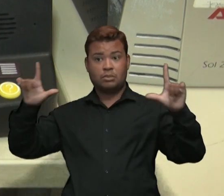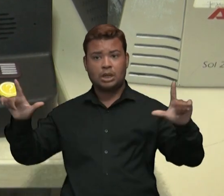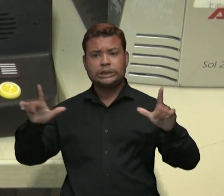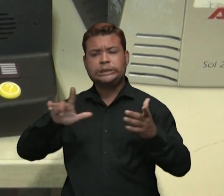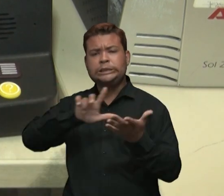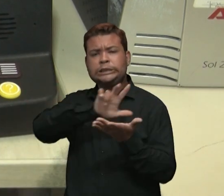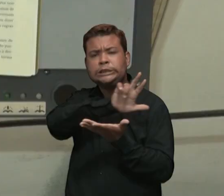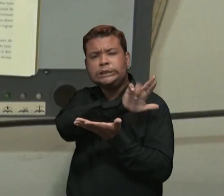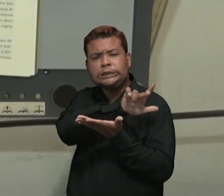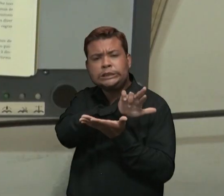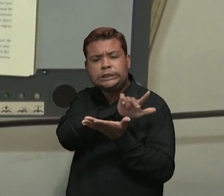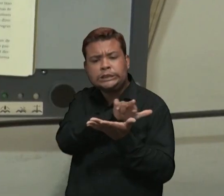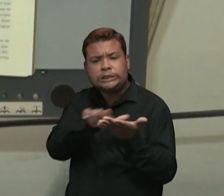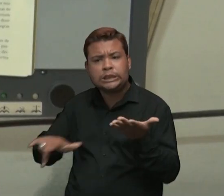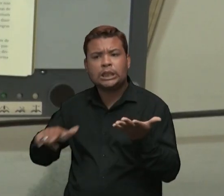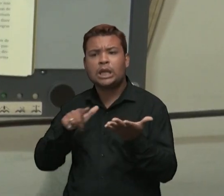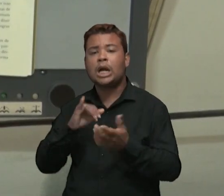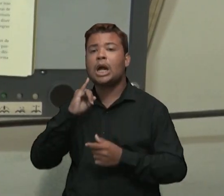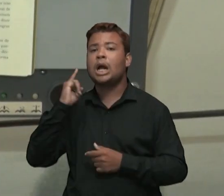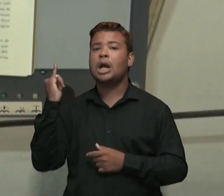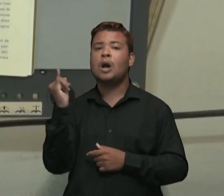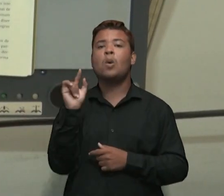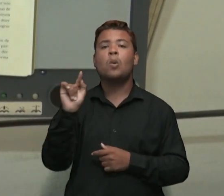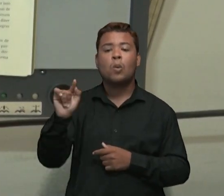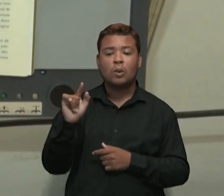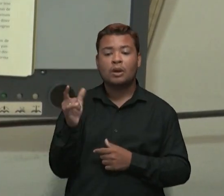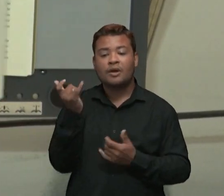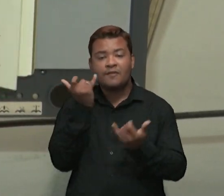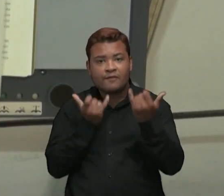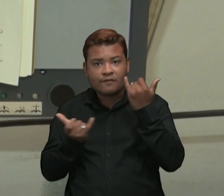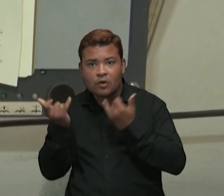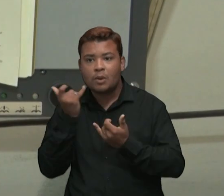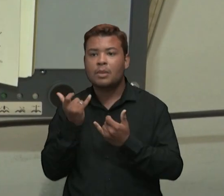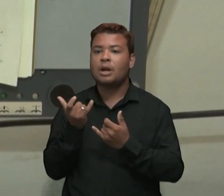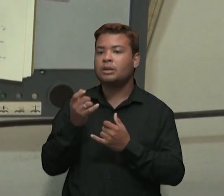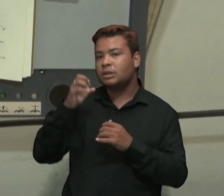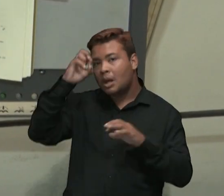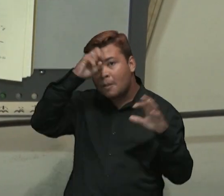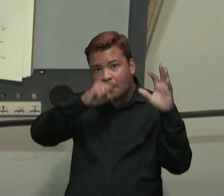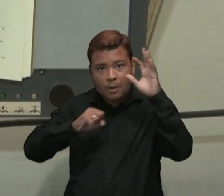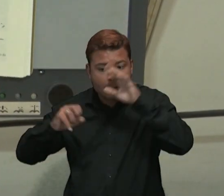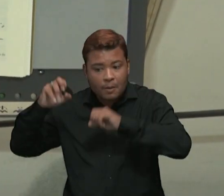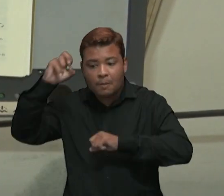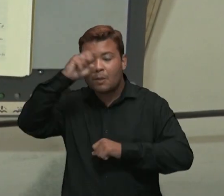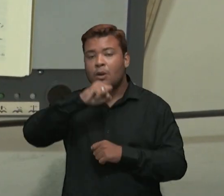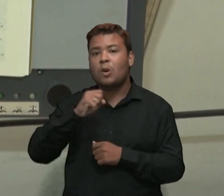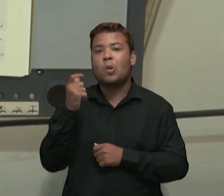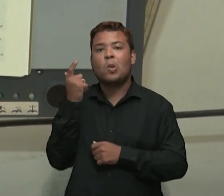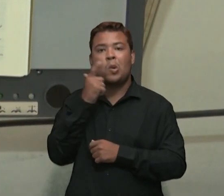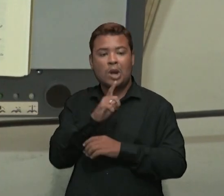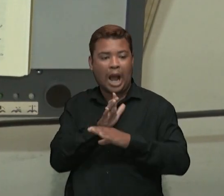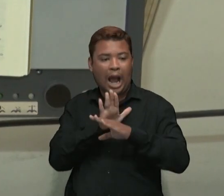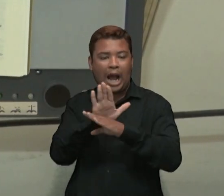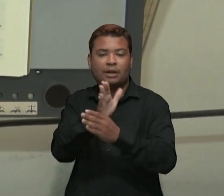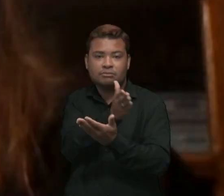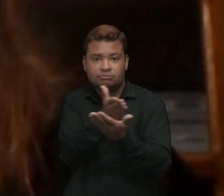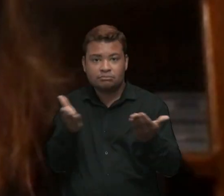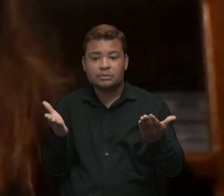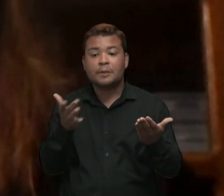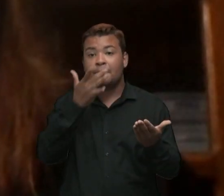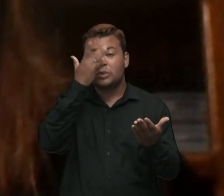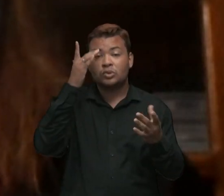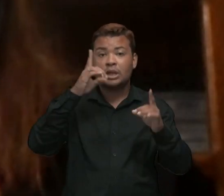são importantes para que a informação, o aprendizado chegue para a pessoa com deficiência.